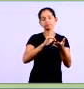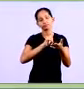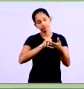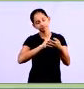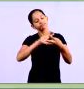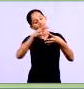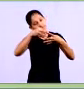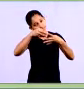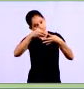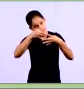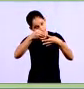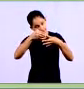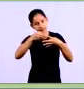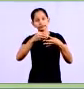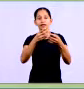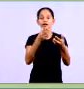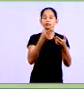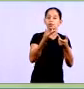Tem as receitas,